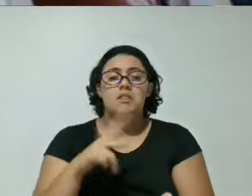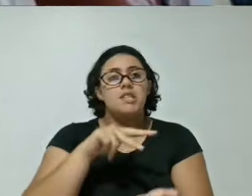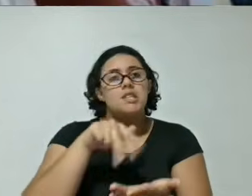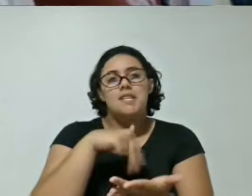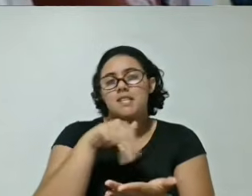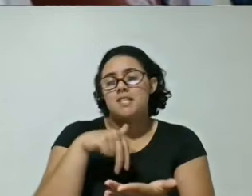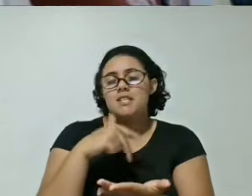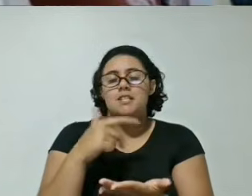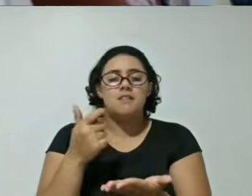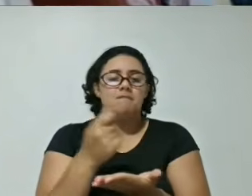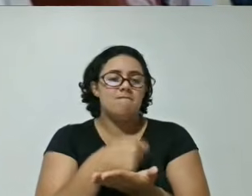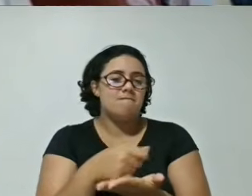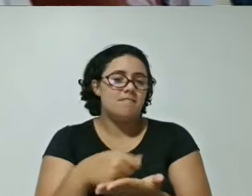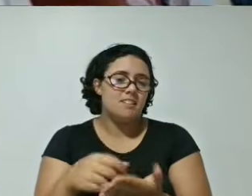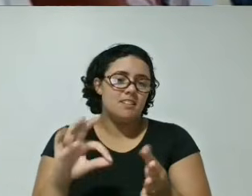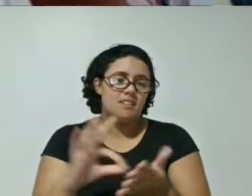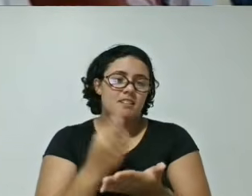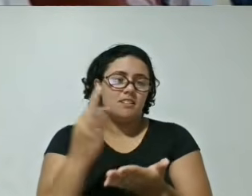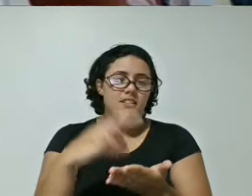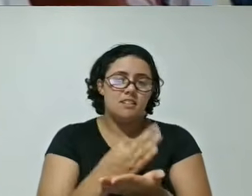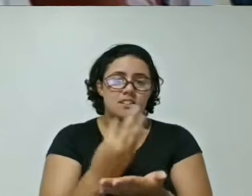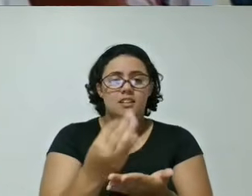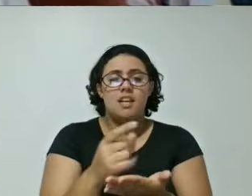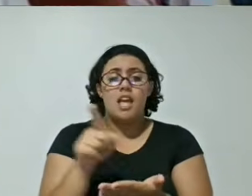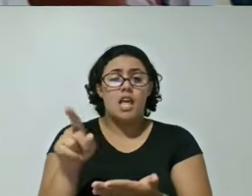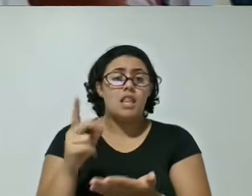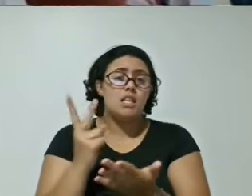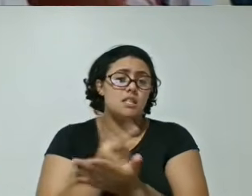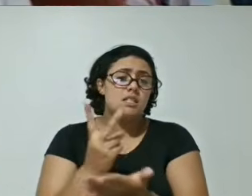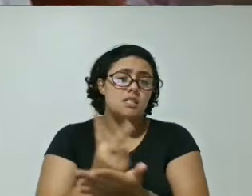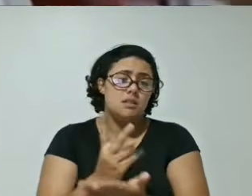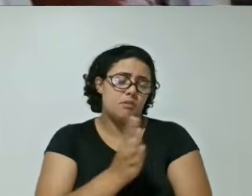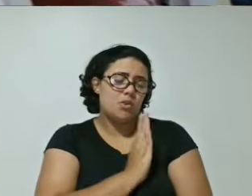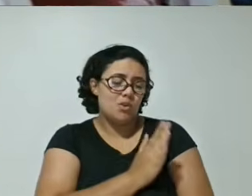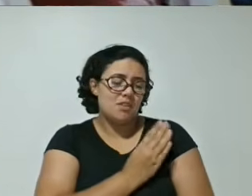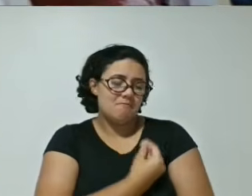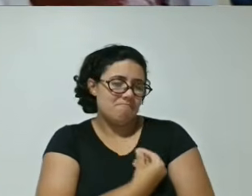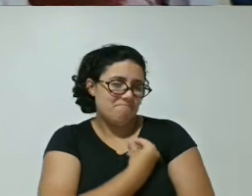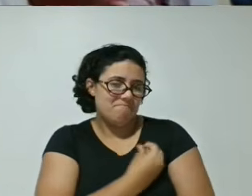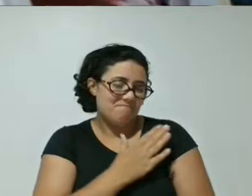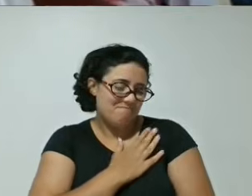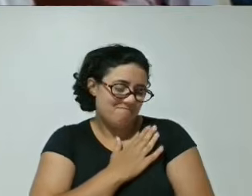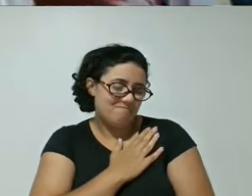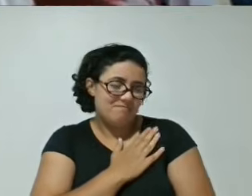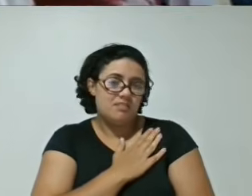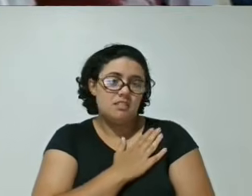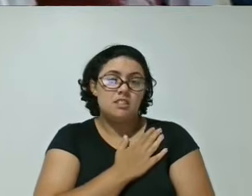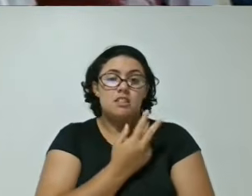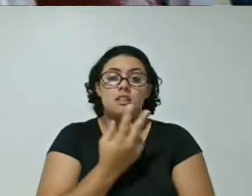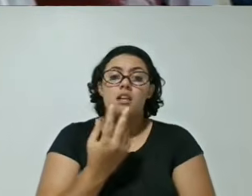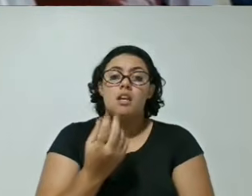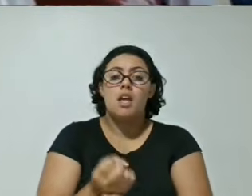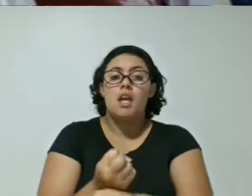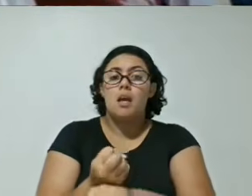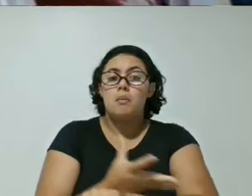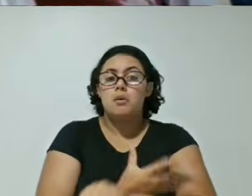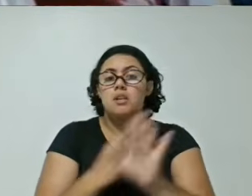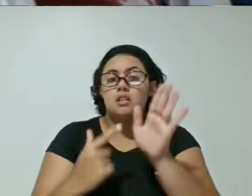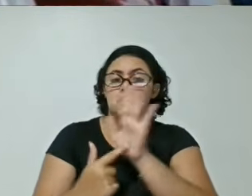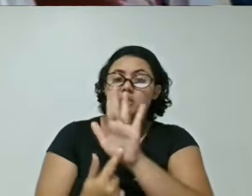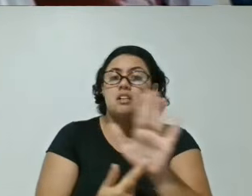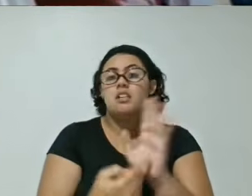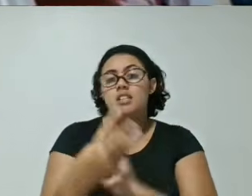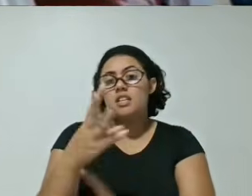escrevendo, compondo e fazendo lindas, e sempre presente nos nossos corações. Fiquei muito emocionada com a exposição lá dos 30 anos do